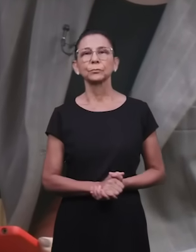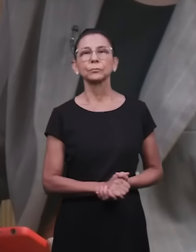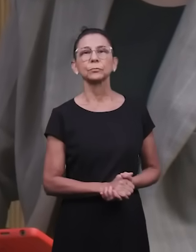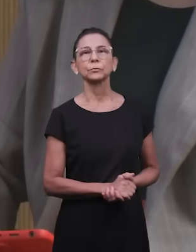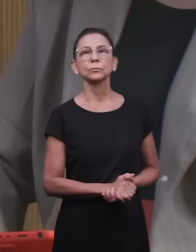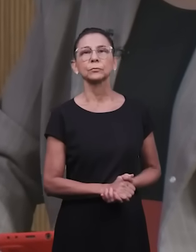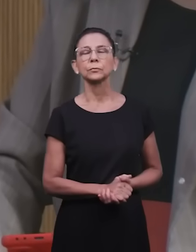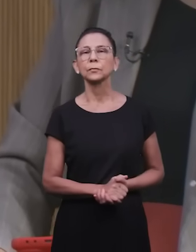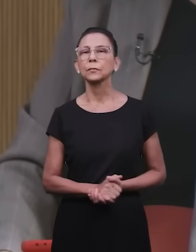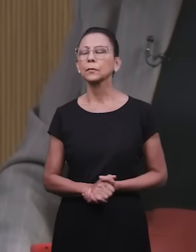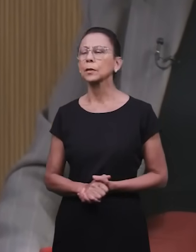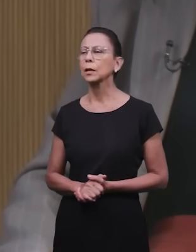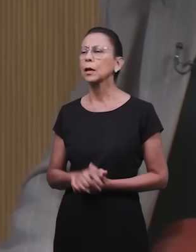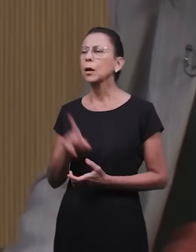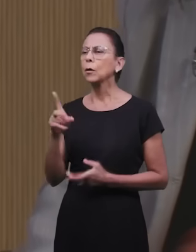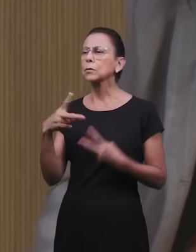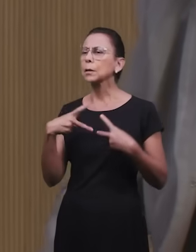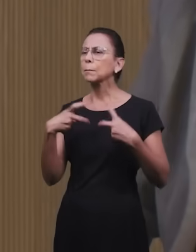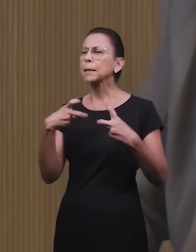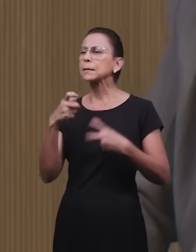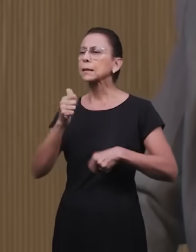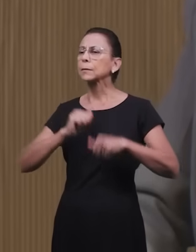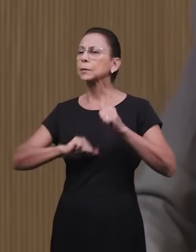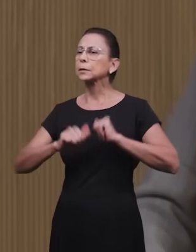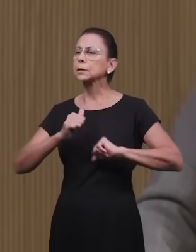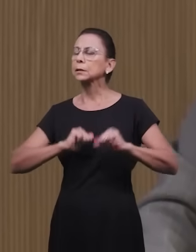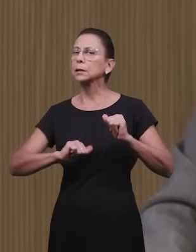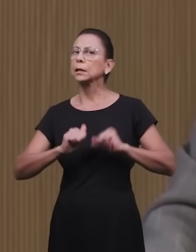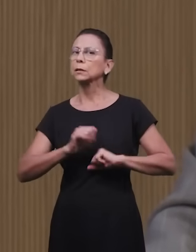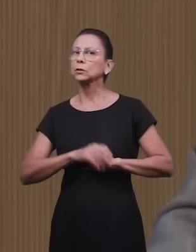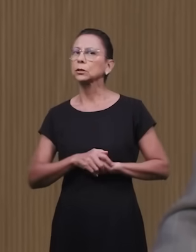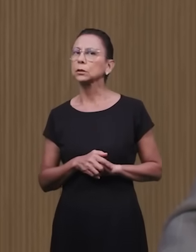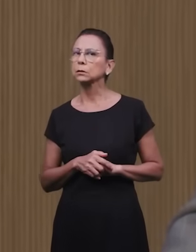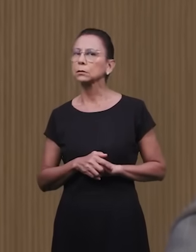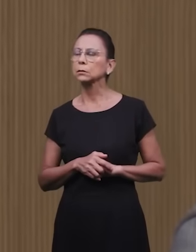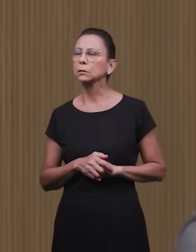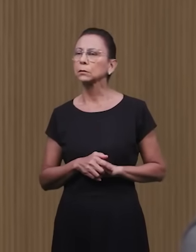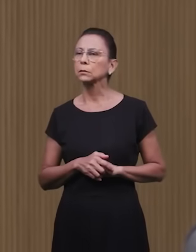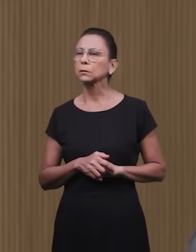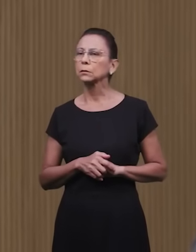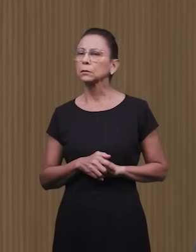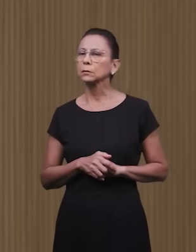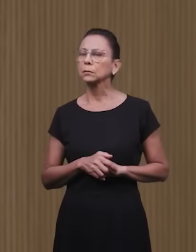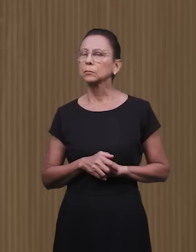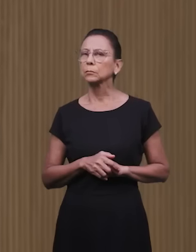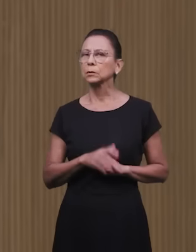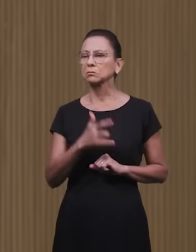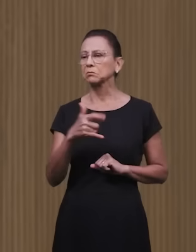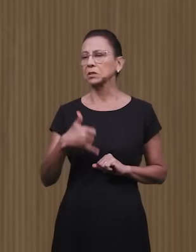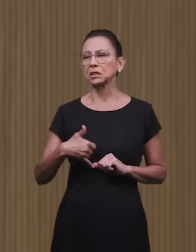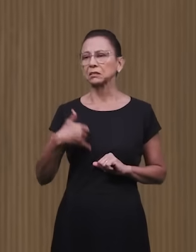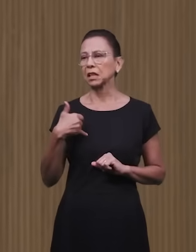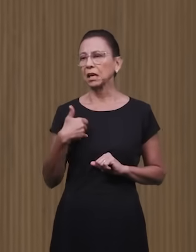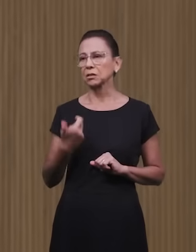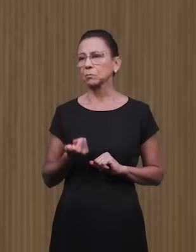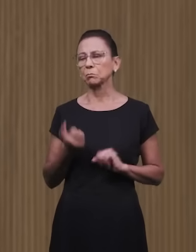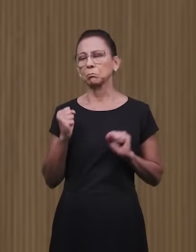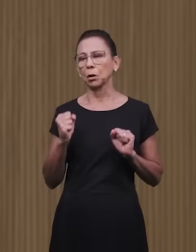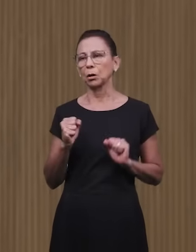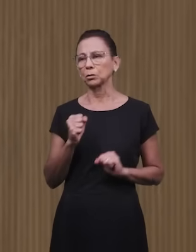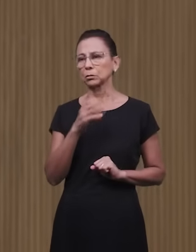a ansiedade pode ser diagnosticada, tendo em vista que não existe uma idade para que a pessoa venha sofrer